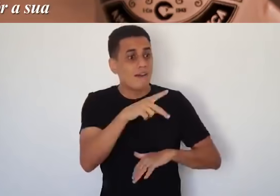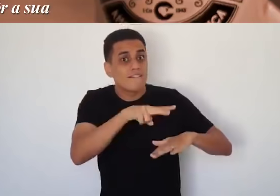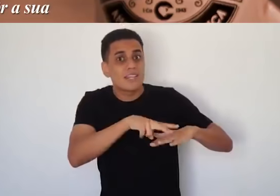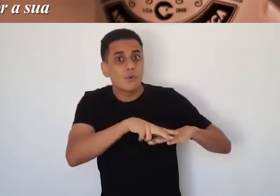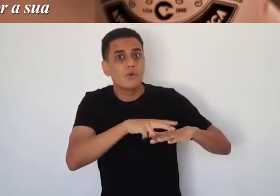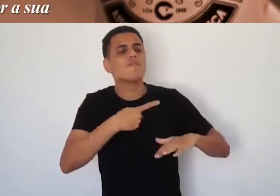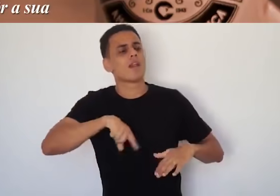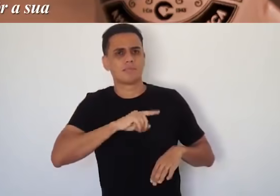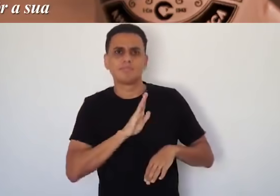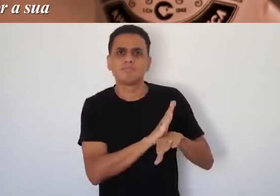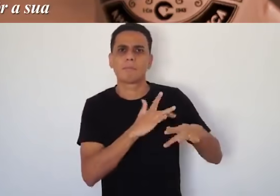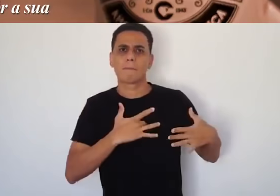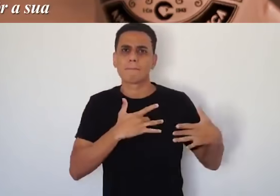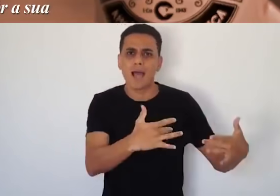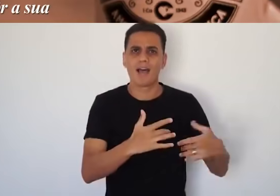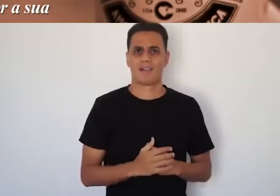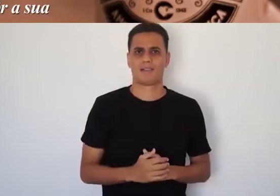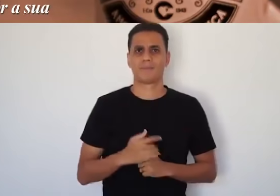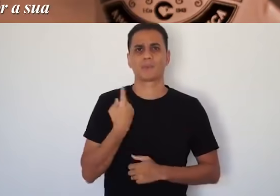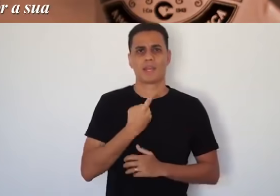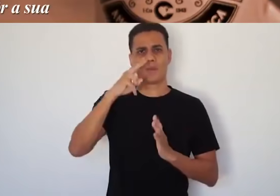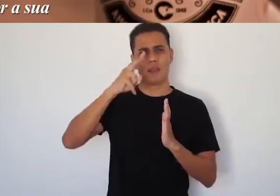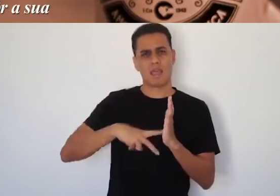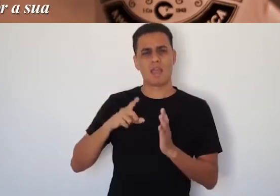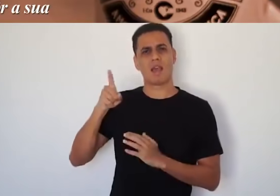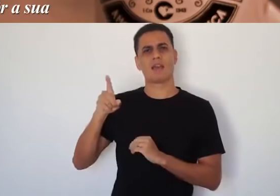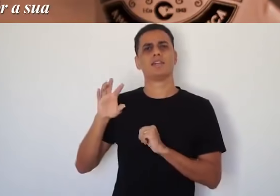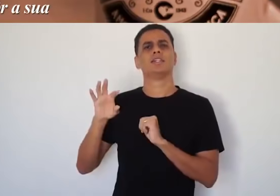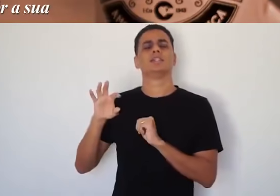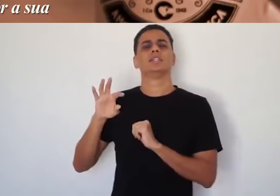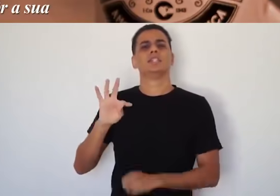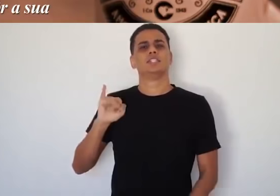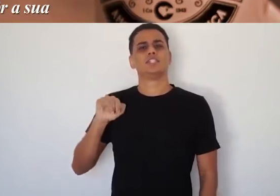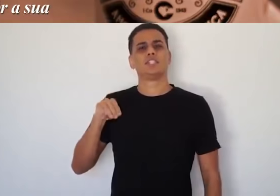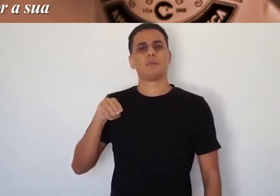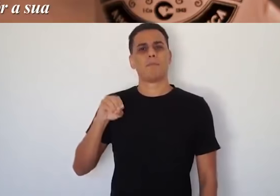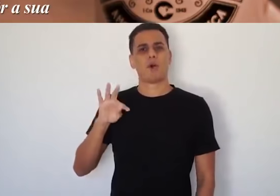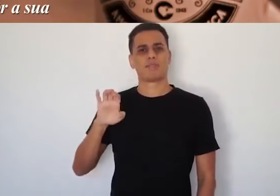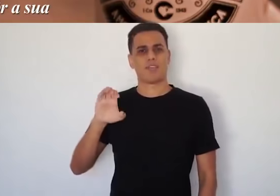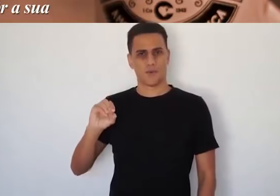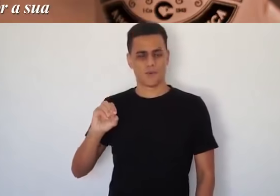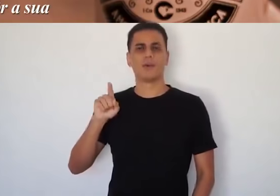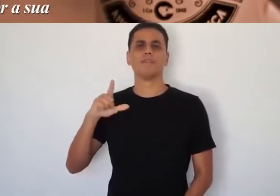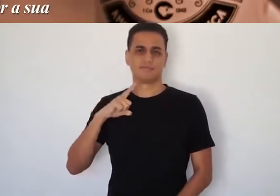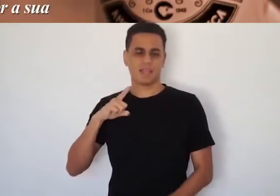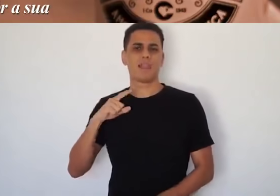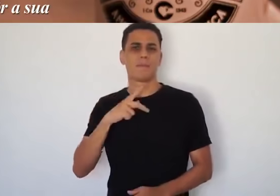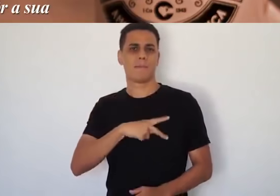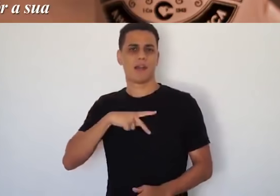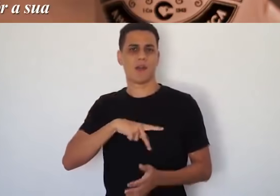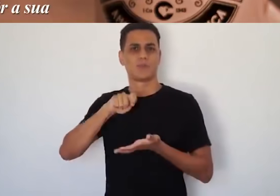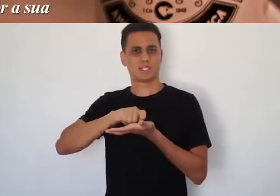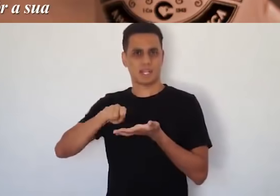primeiramente a colocar a sua religião em prática. Ou seja, a sua fé, o seu credo em prática. Como? Aí ele diz,